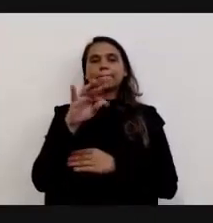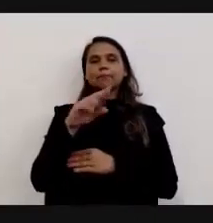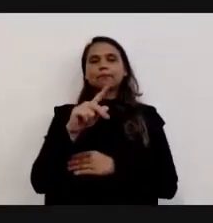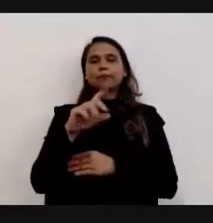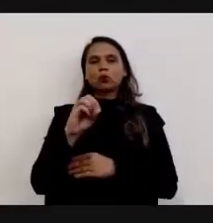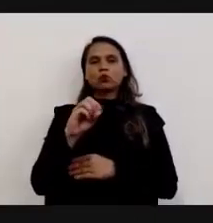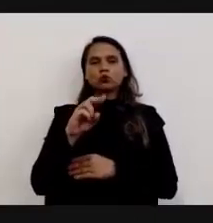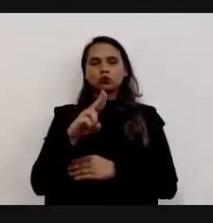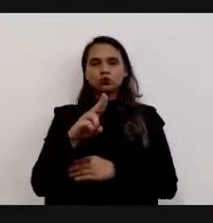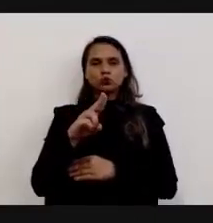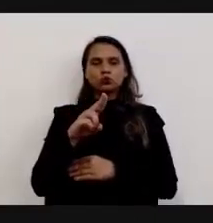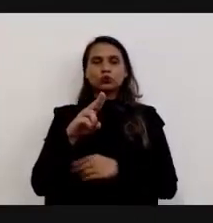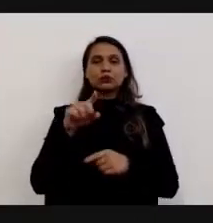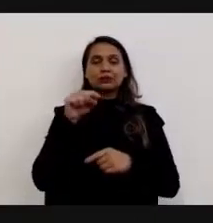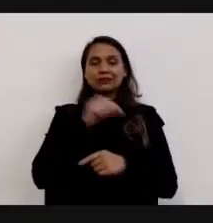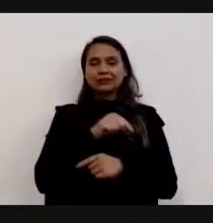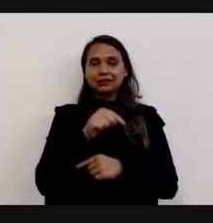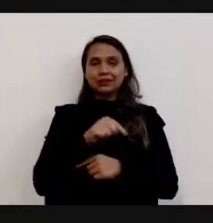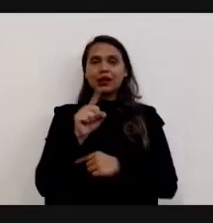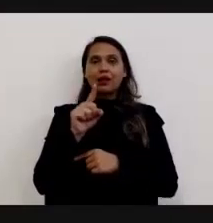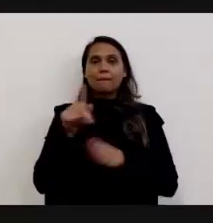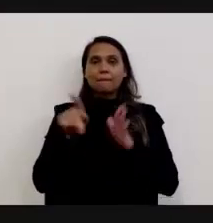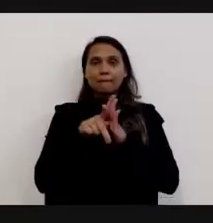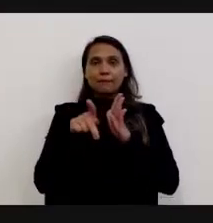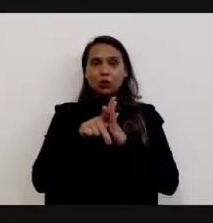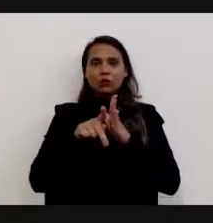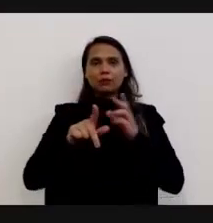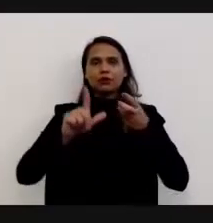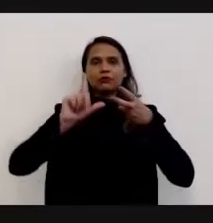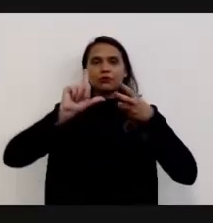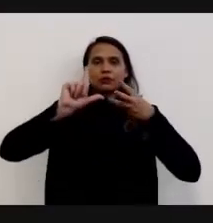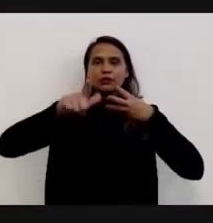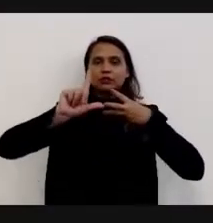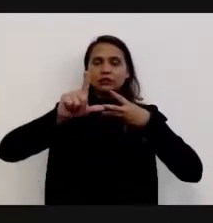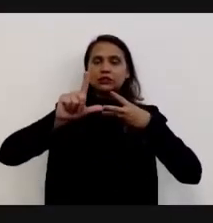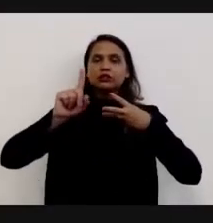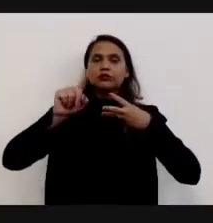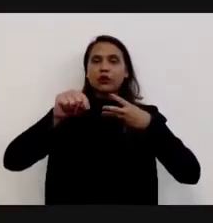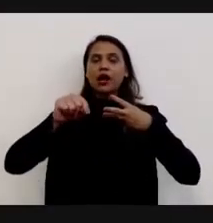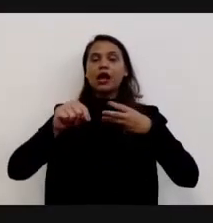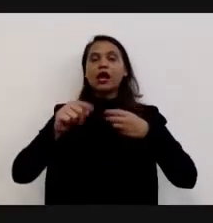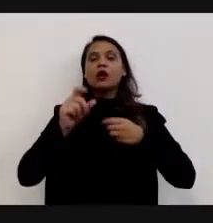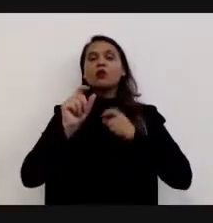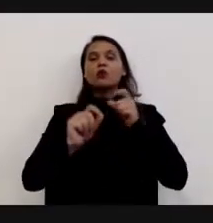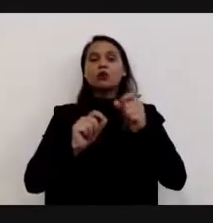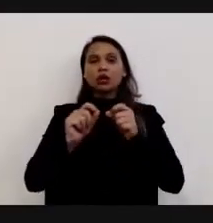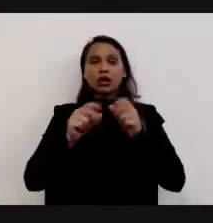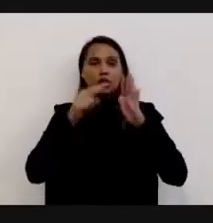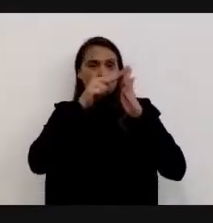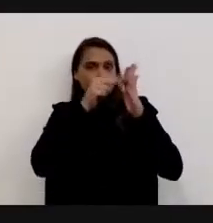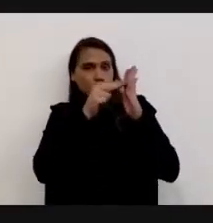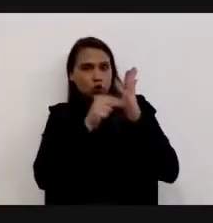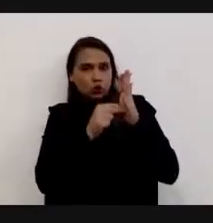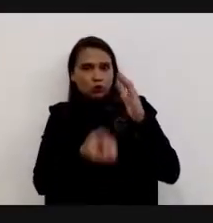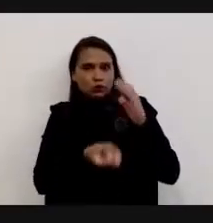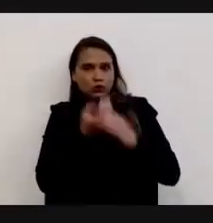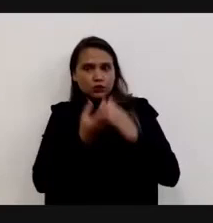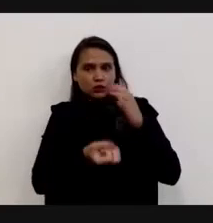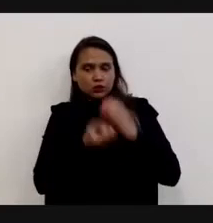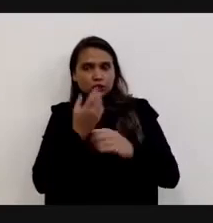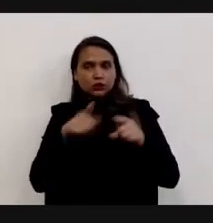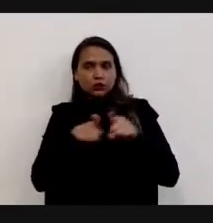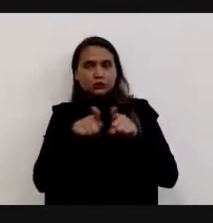Ora, a função típica do Legislativo é tanto a função de legislar, produção de normas, como também